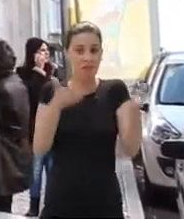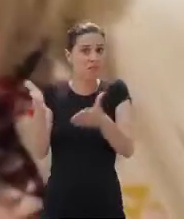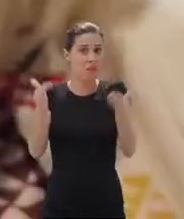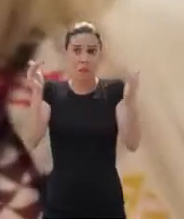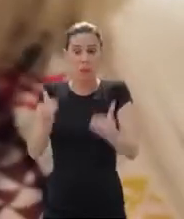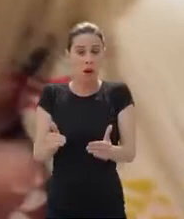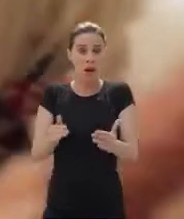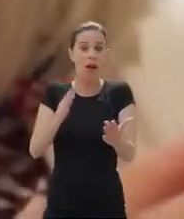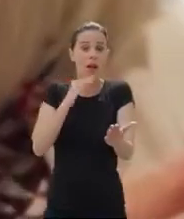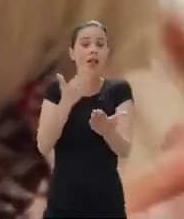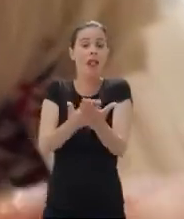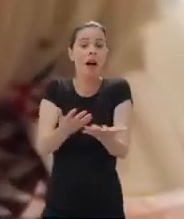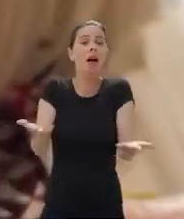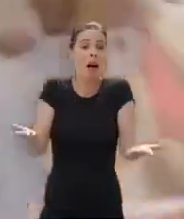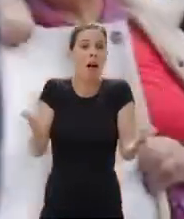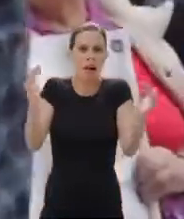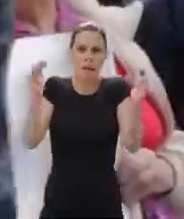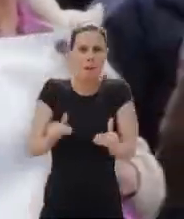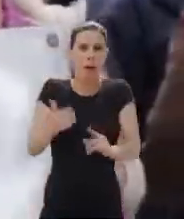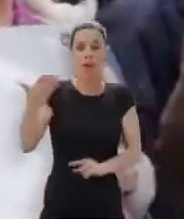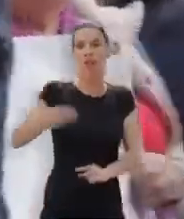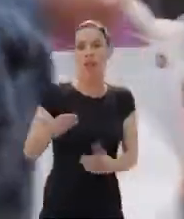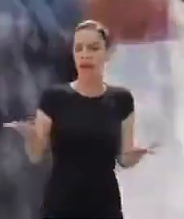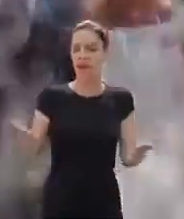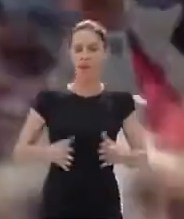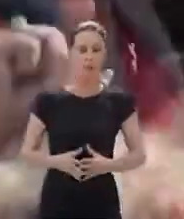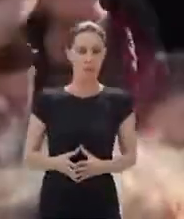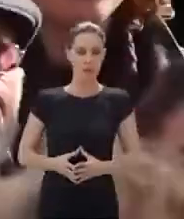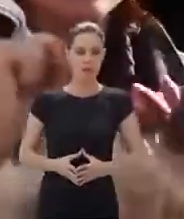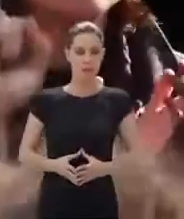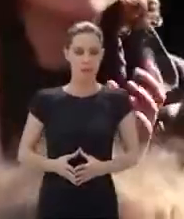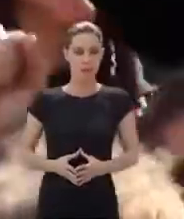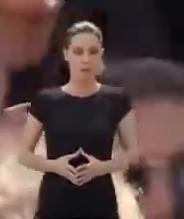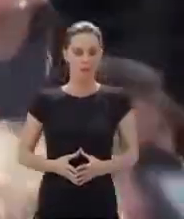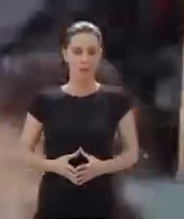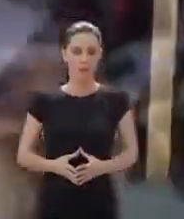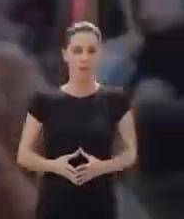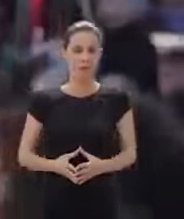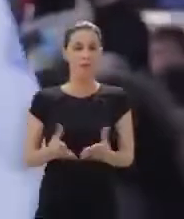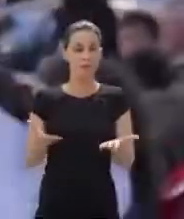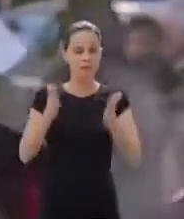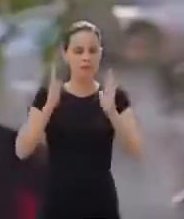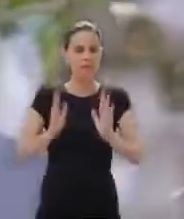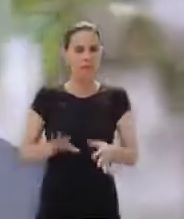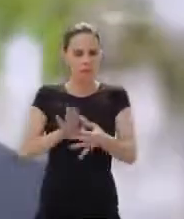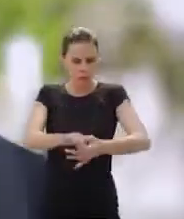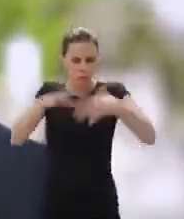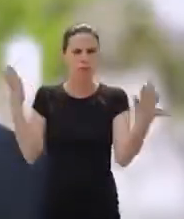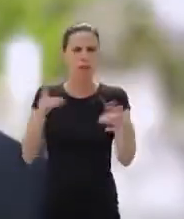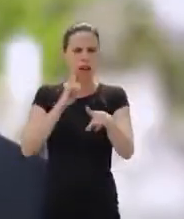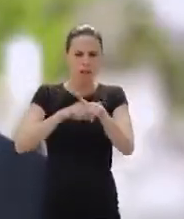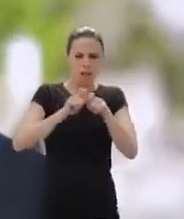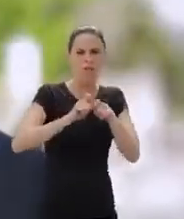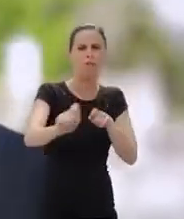produção e consequentemente nos direitos é preciso romper com este